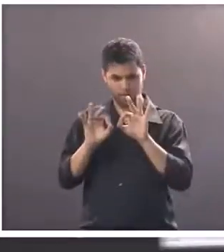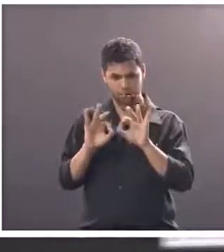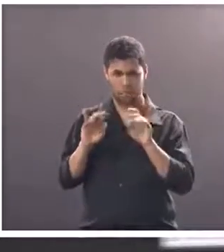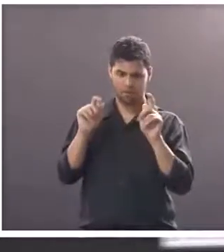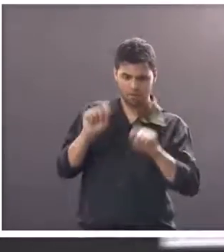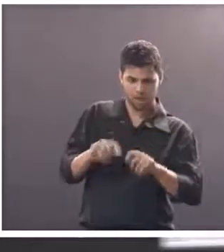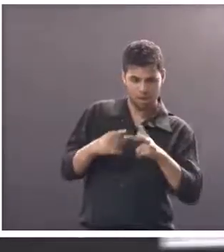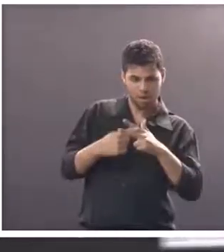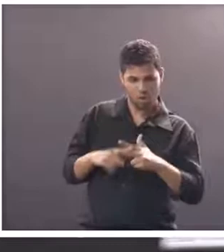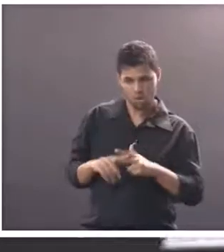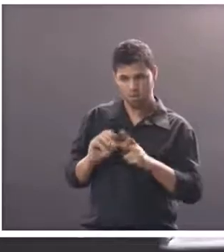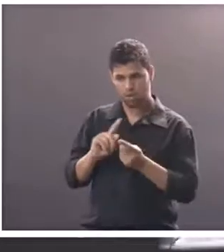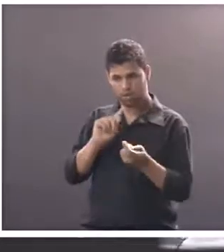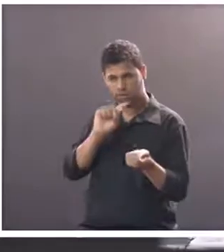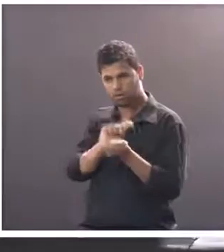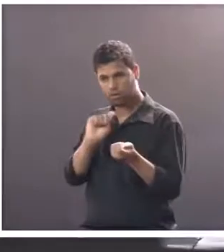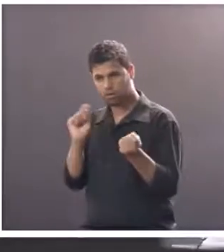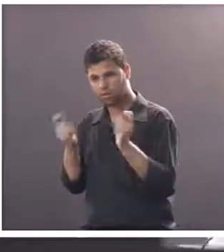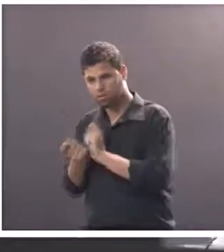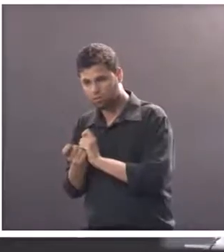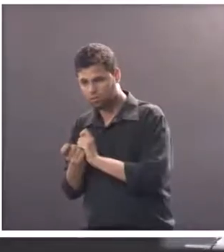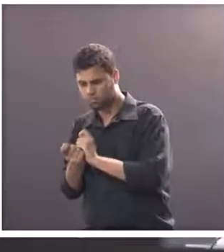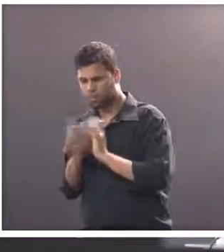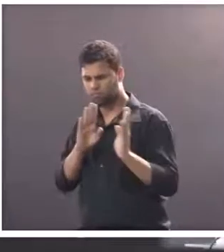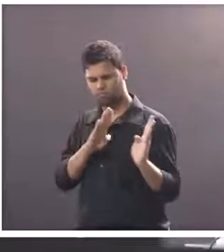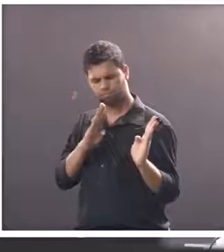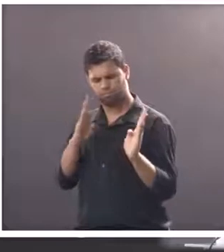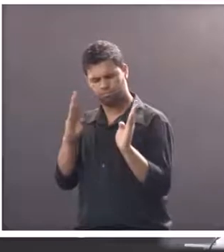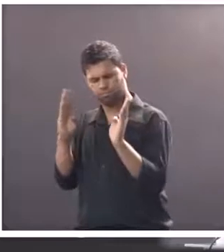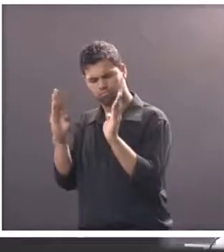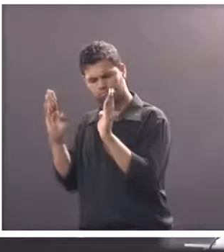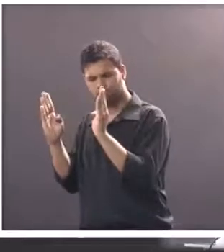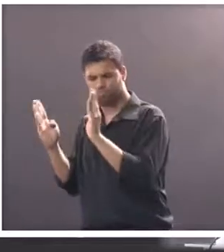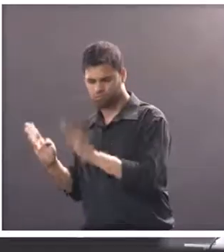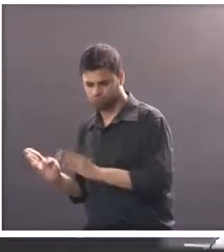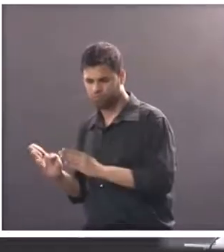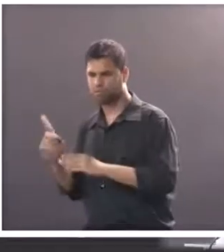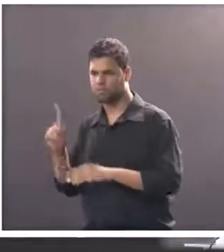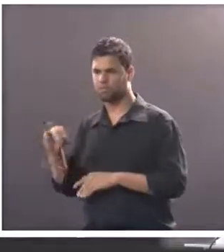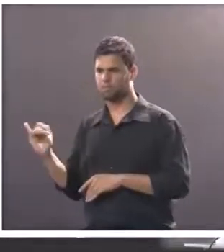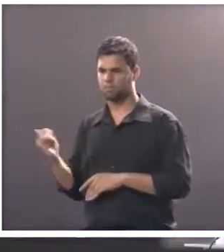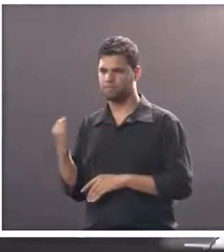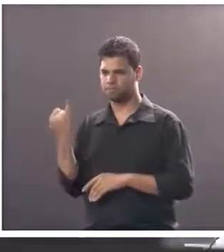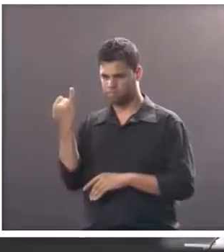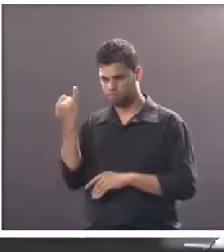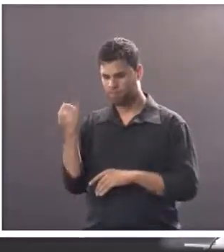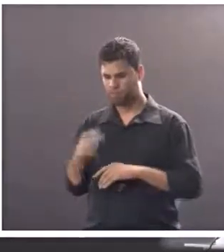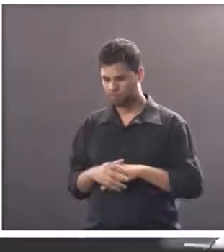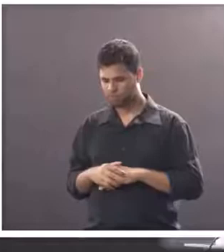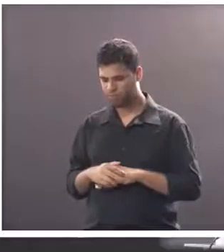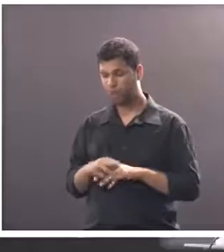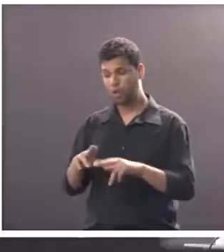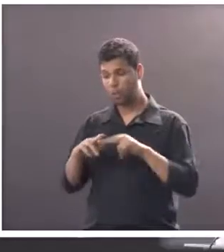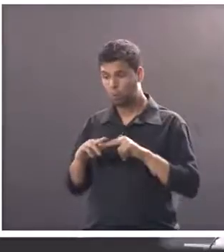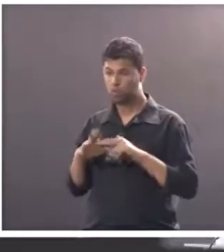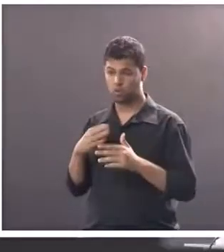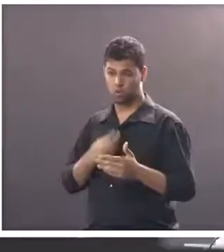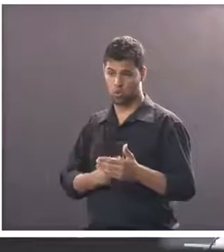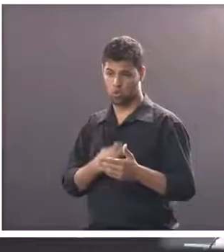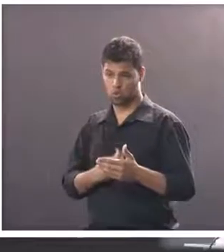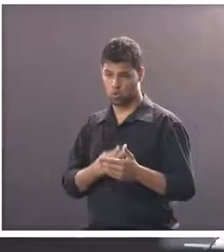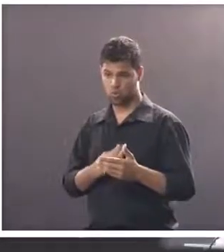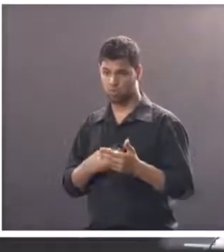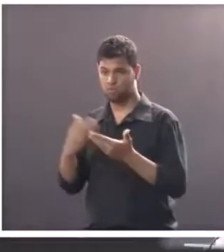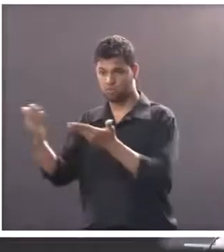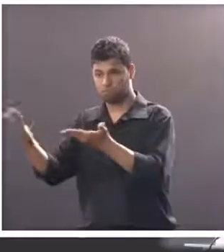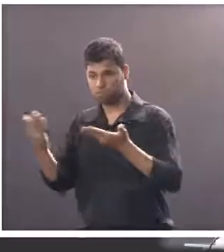melhorar, o que pode estar sendo ali alterado. E é por isso que eu não podia estar falando nessa mesa sozinho, e convidei o Davi para estar dividindo